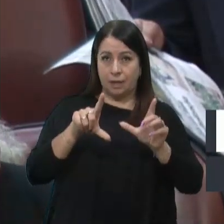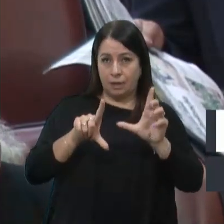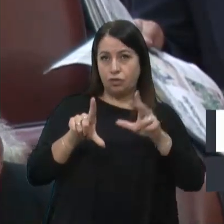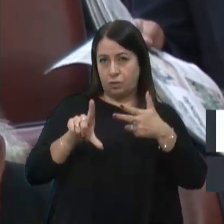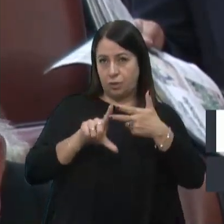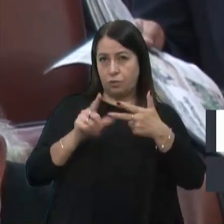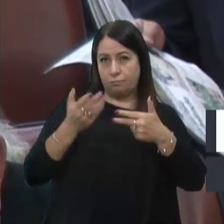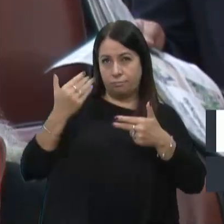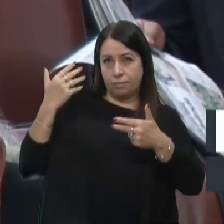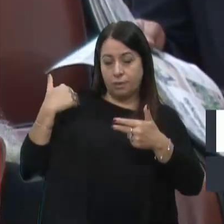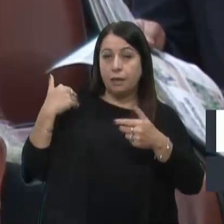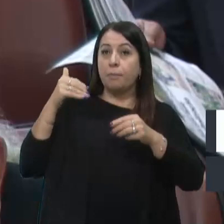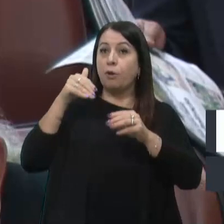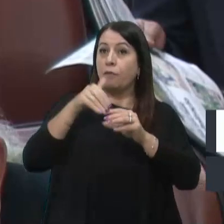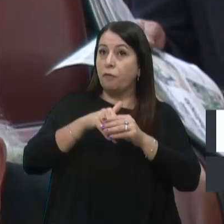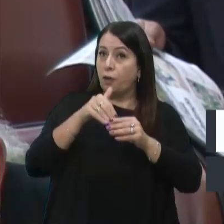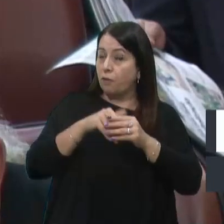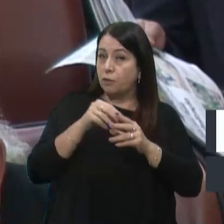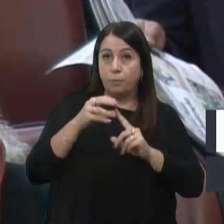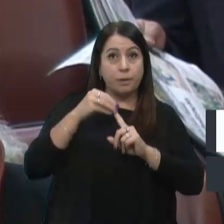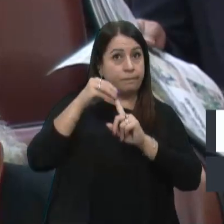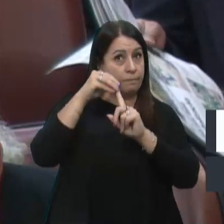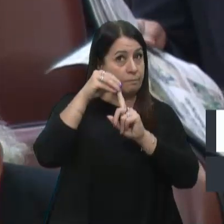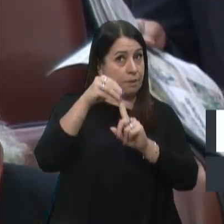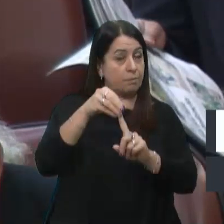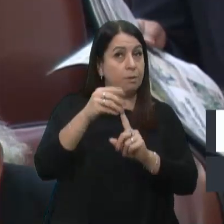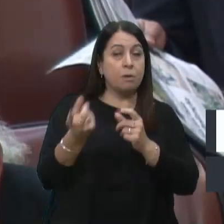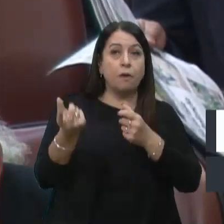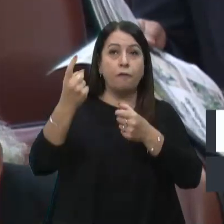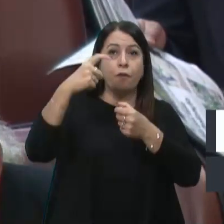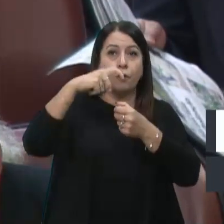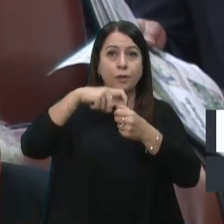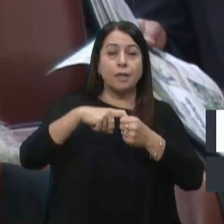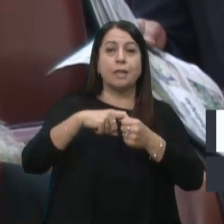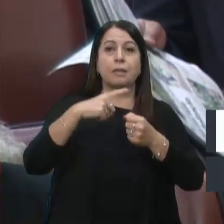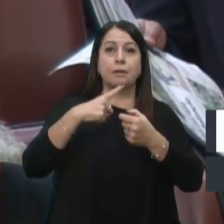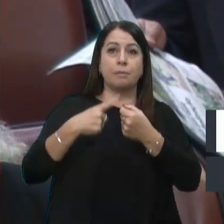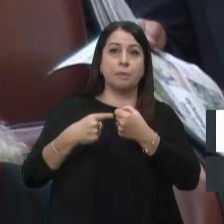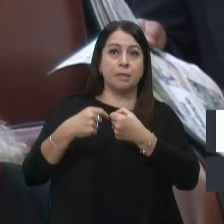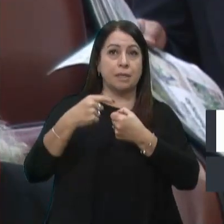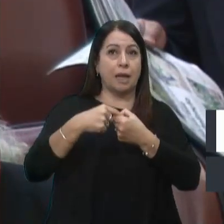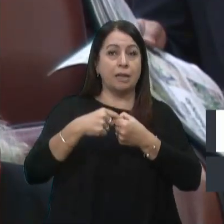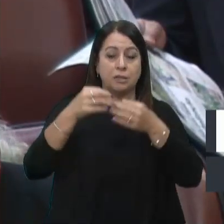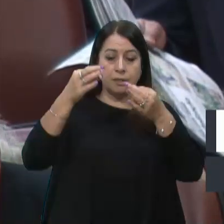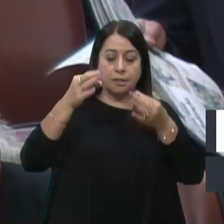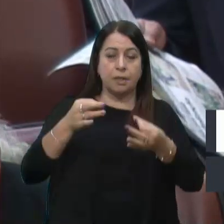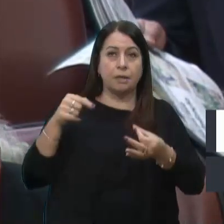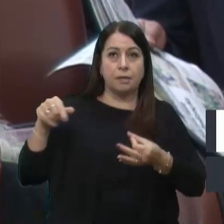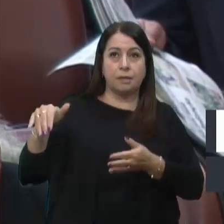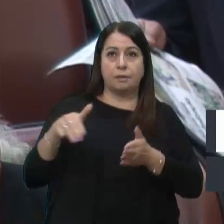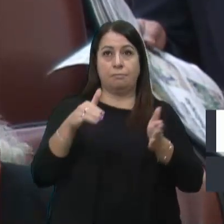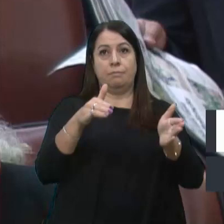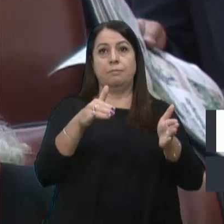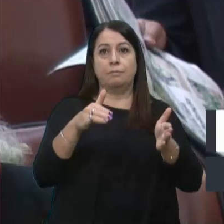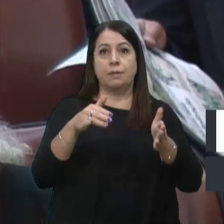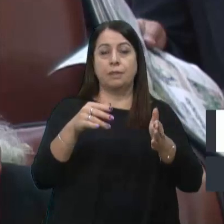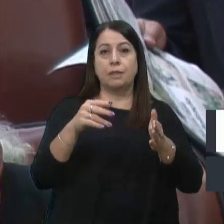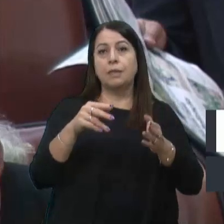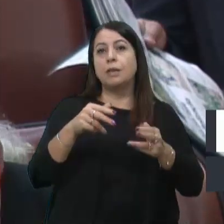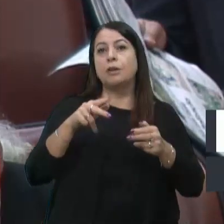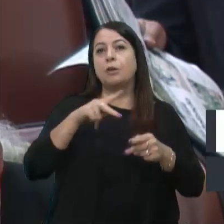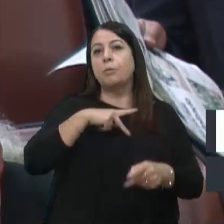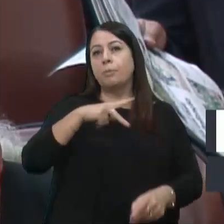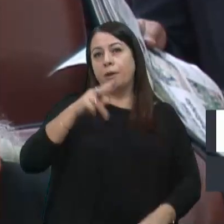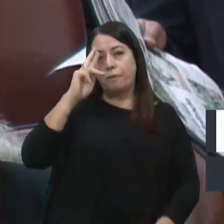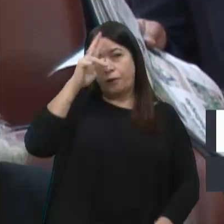e o meu voto foi fundamental para a gente voltar a ter uma cidade nos trilhos tá o prefeito que a Cida fez um